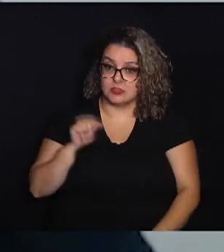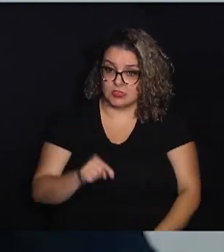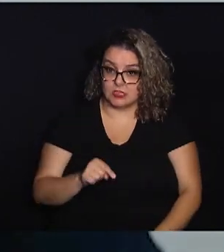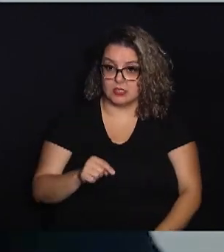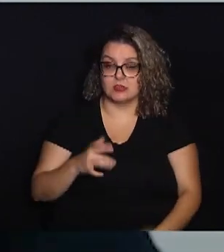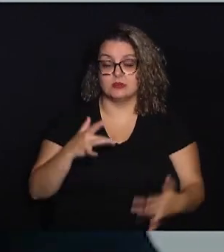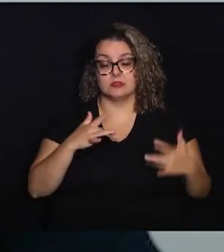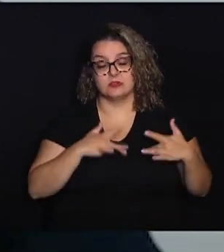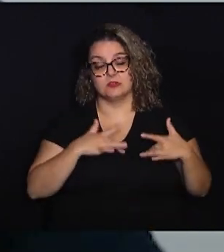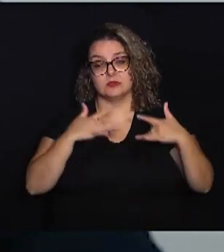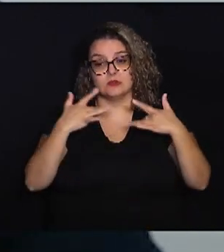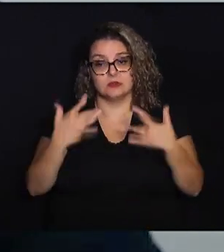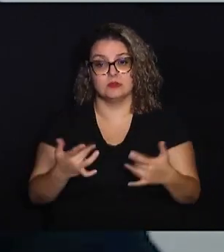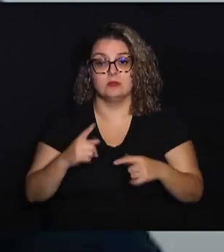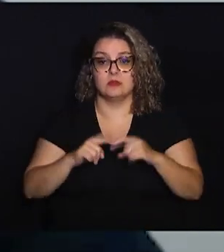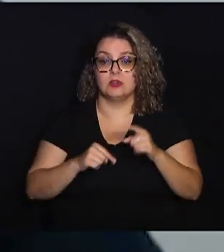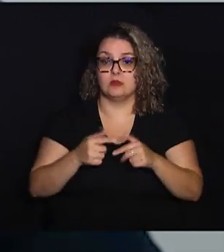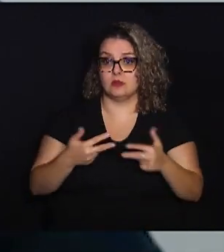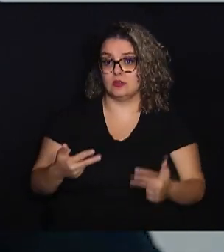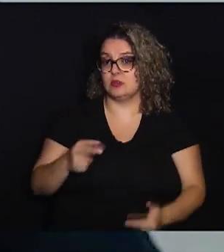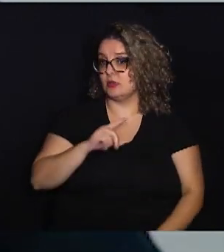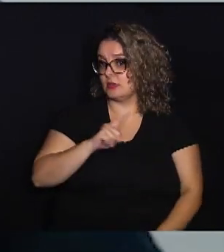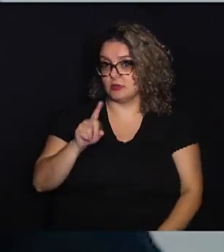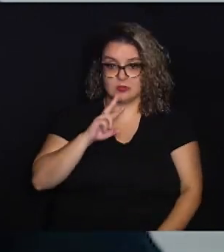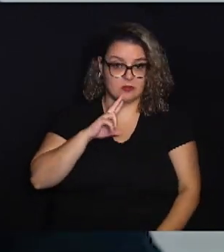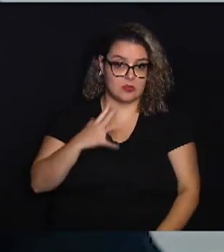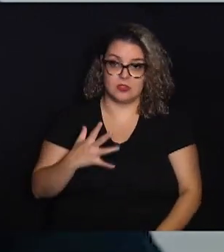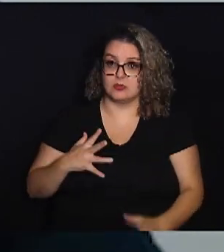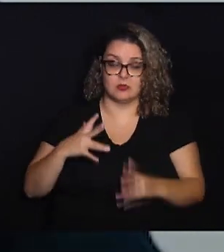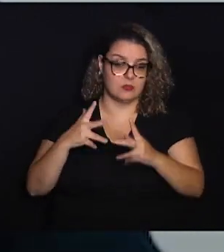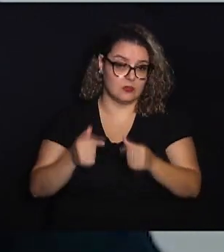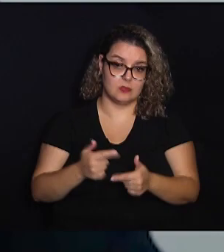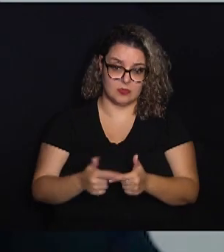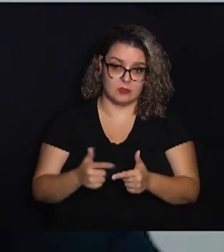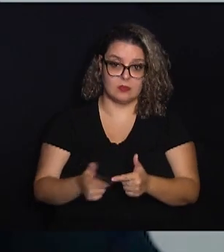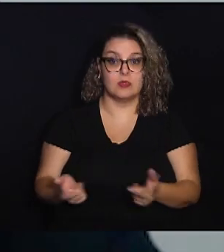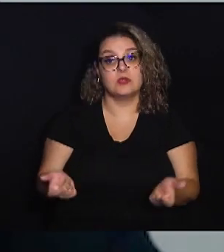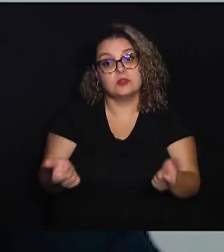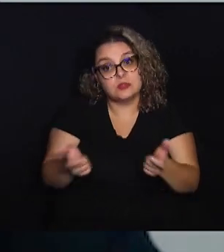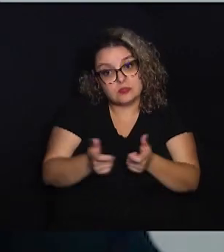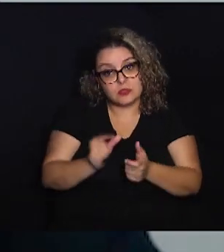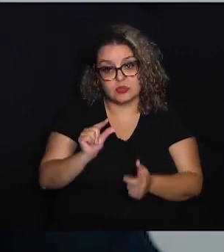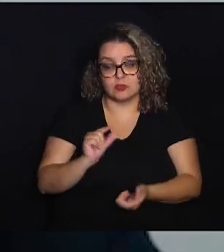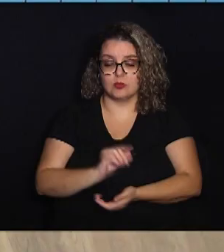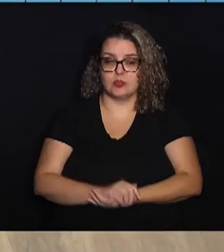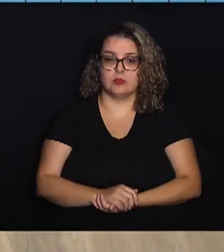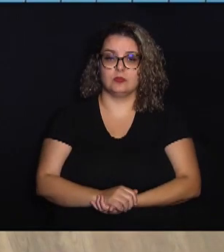doar essas questões materiais, ela não resolve o problema, mas pelo menos minimiza o impacto, né.